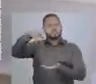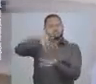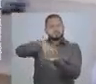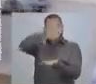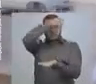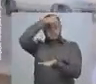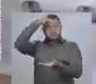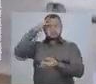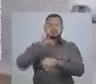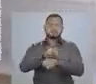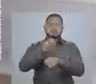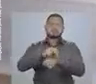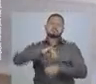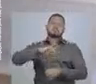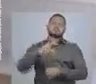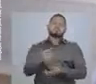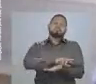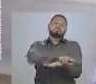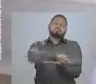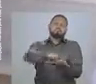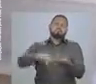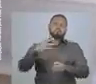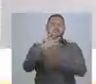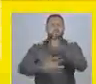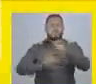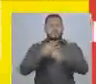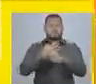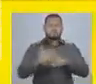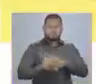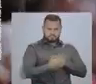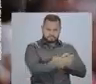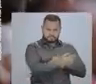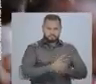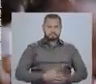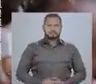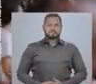prefeitura para gerar milhares de empregos nos próximos quatro anos.